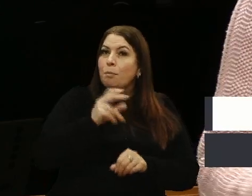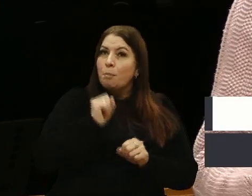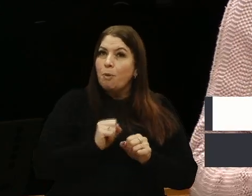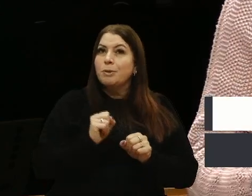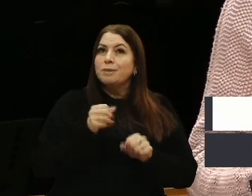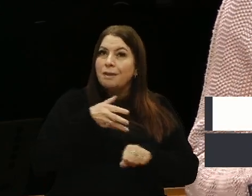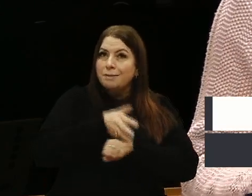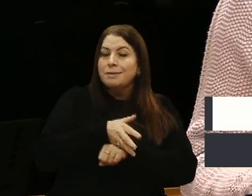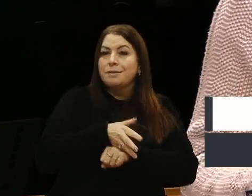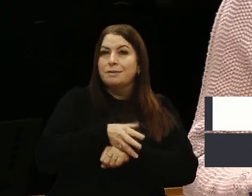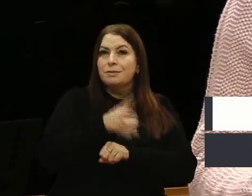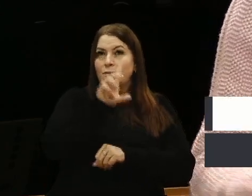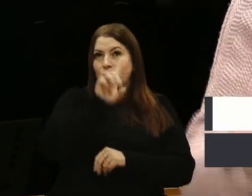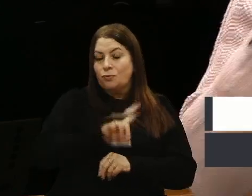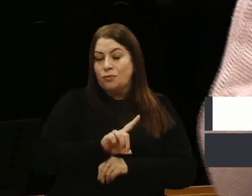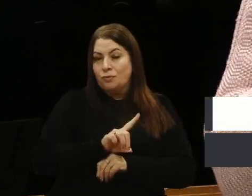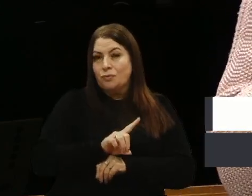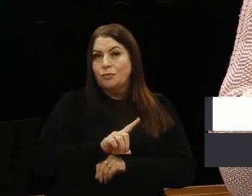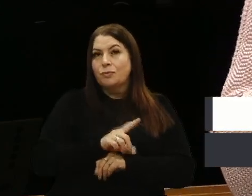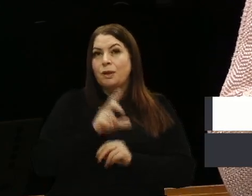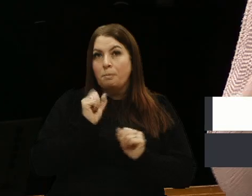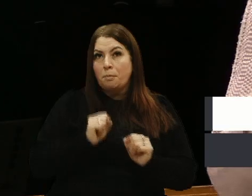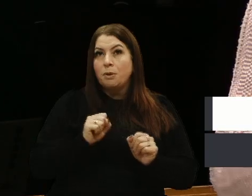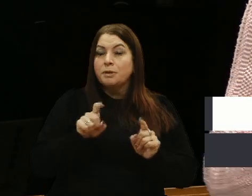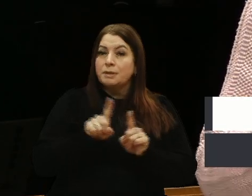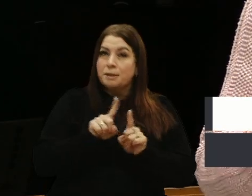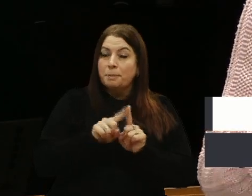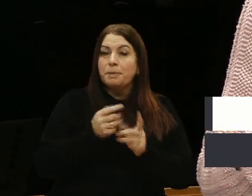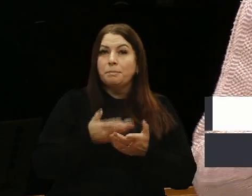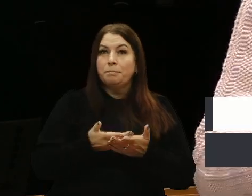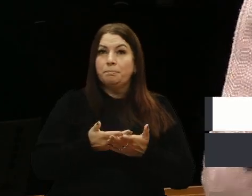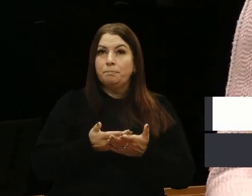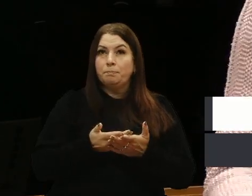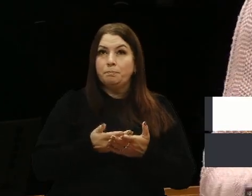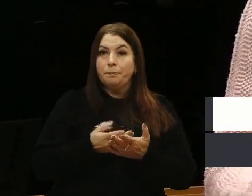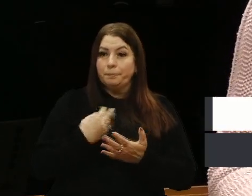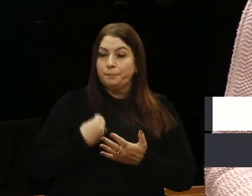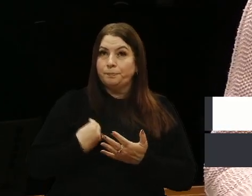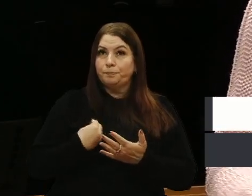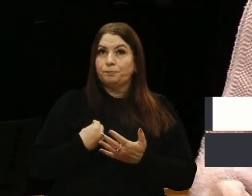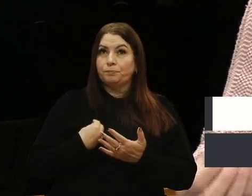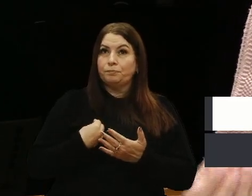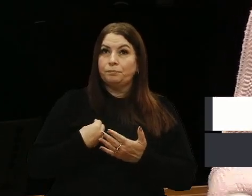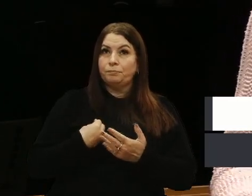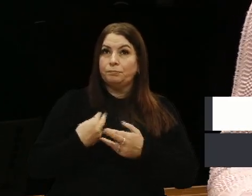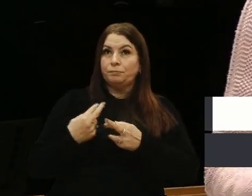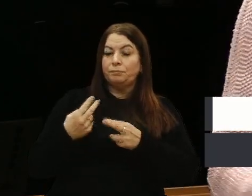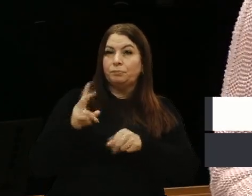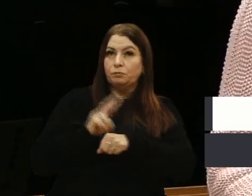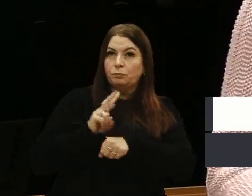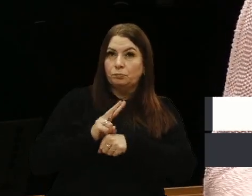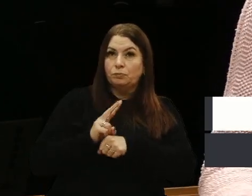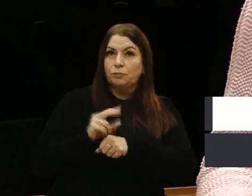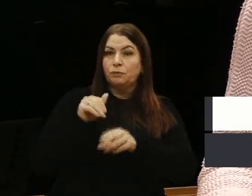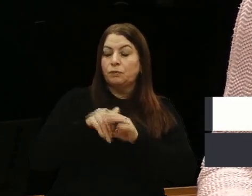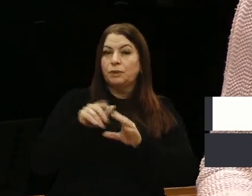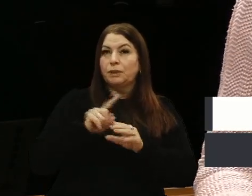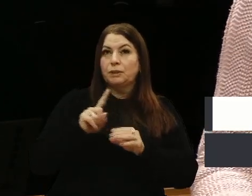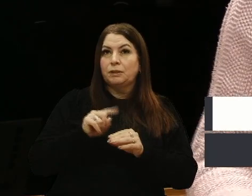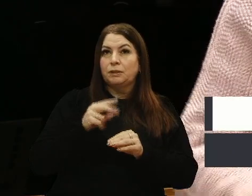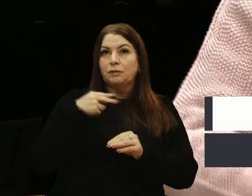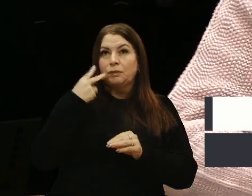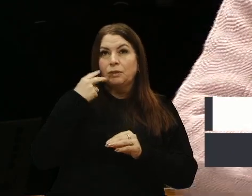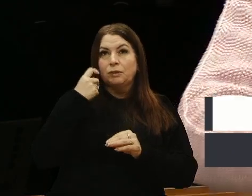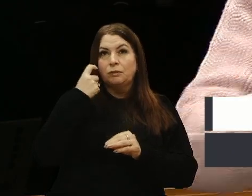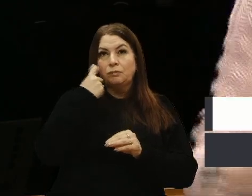ter acesso aos seus direitos, né, e possa ter, né, a sua vida resguardada. Então, por isso, votarei não, vereador